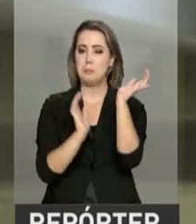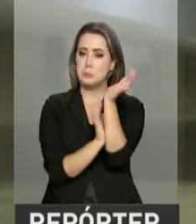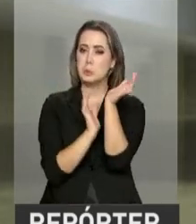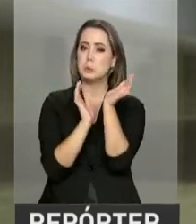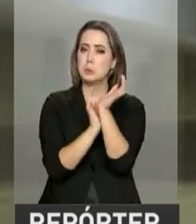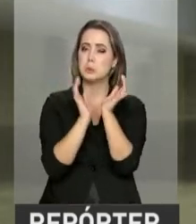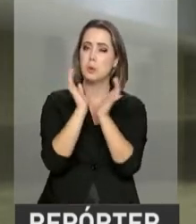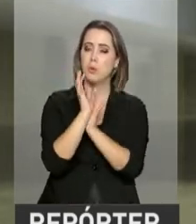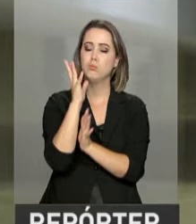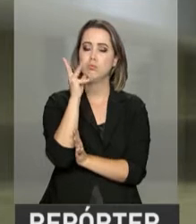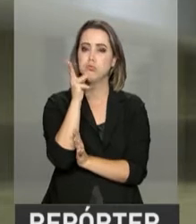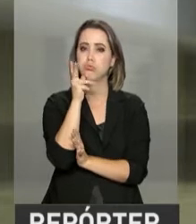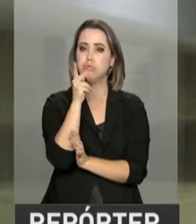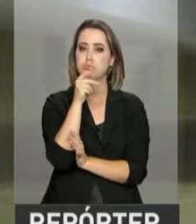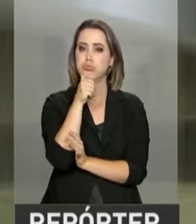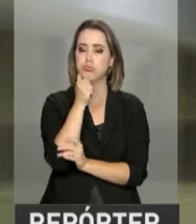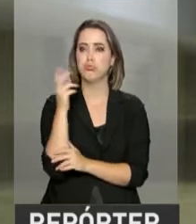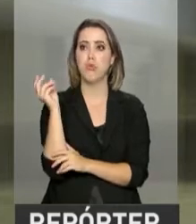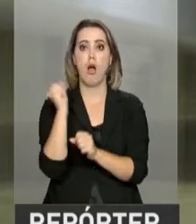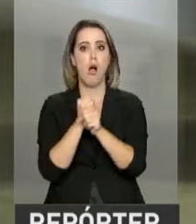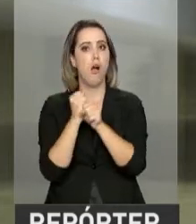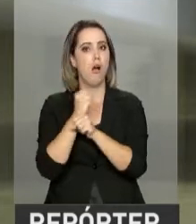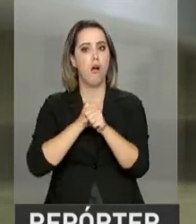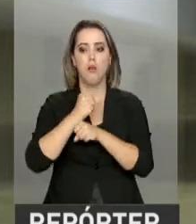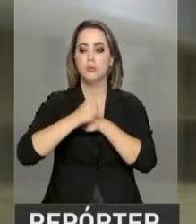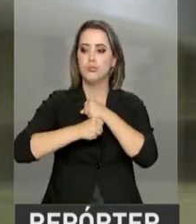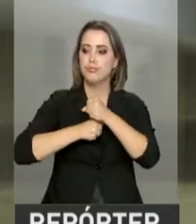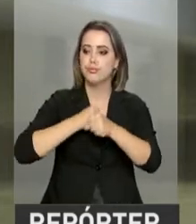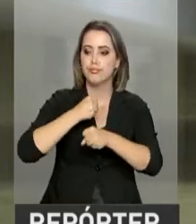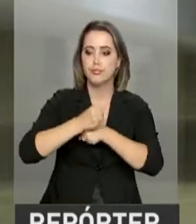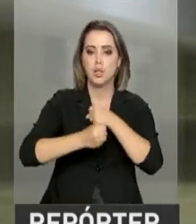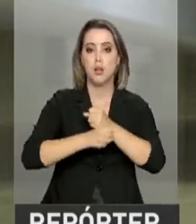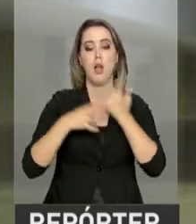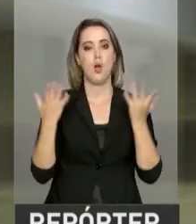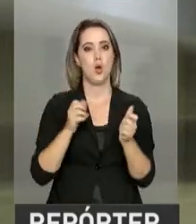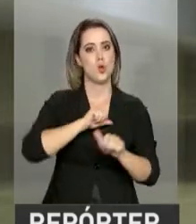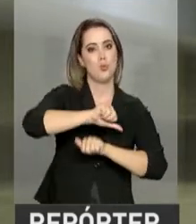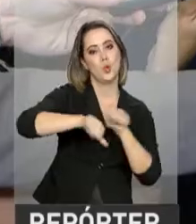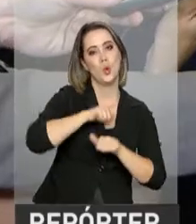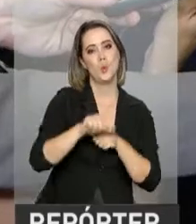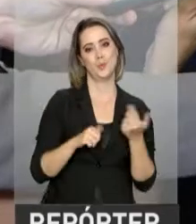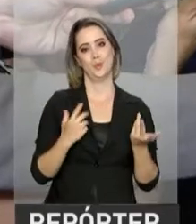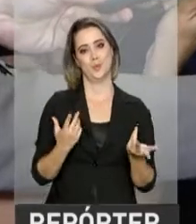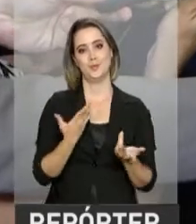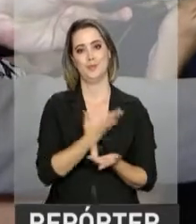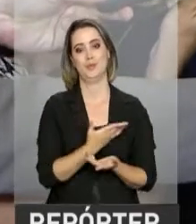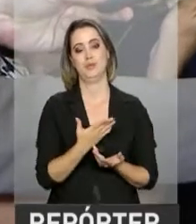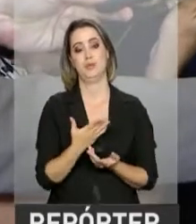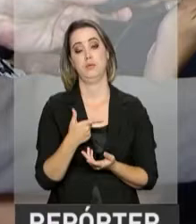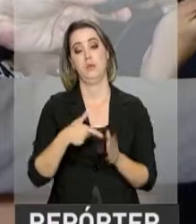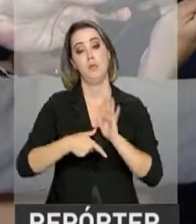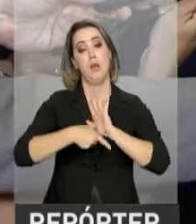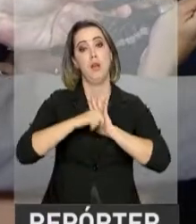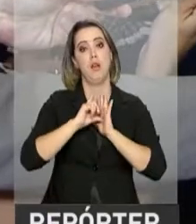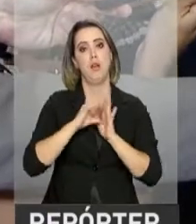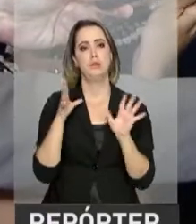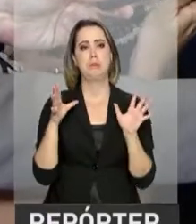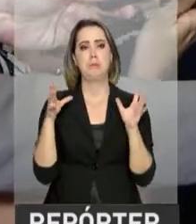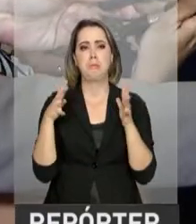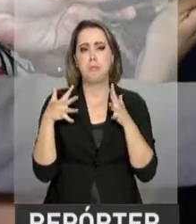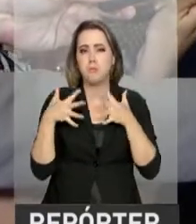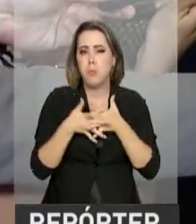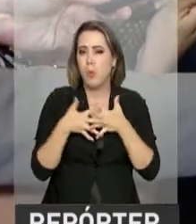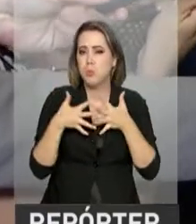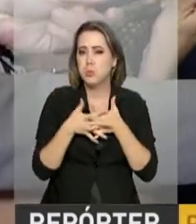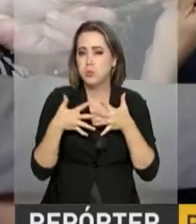governo levasse vários anos para analisar uma concessão. Com a nova lei, isso deve mudar. A relação era extremamente complexa,